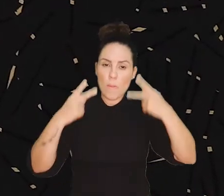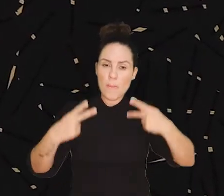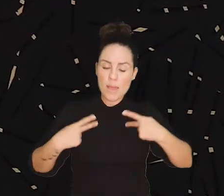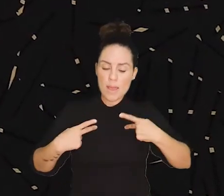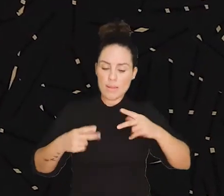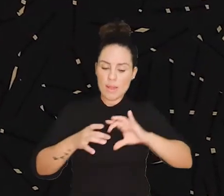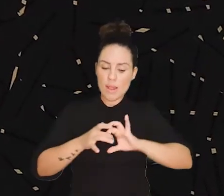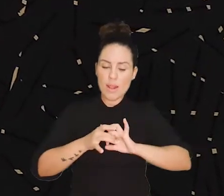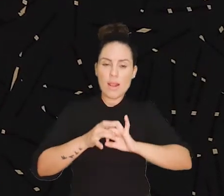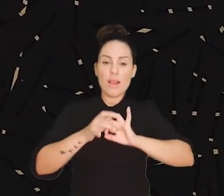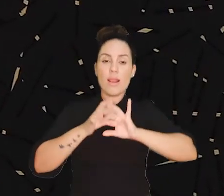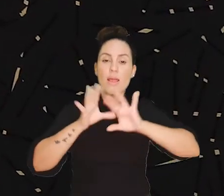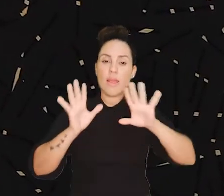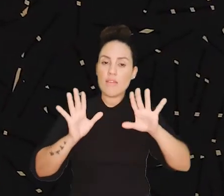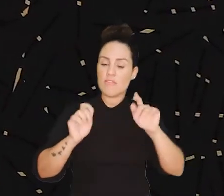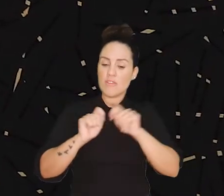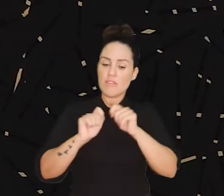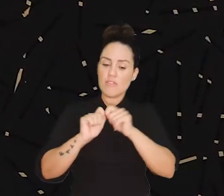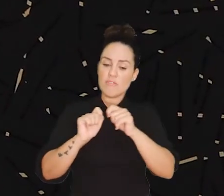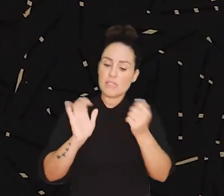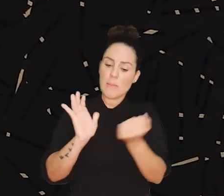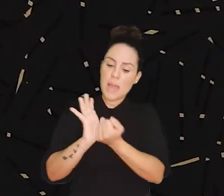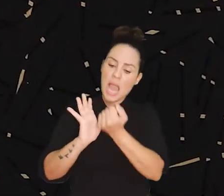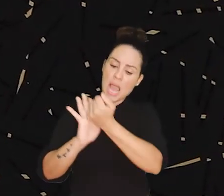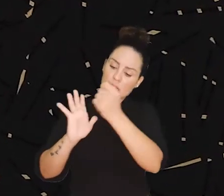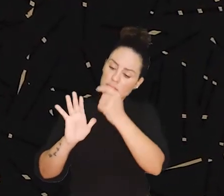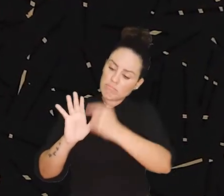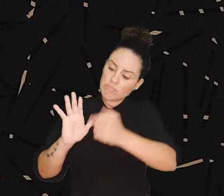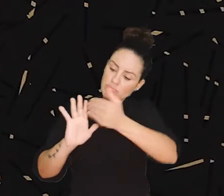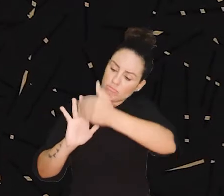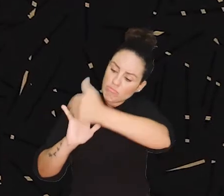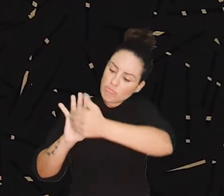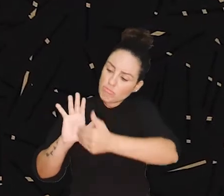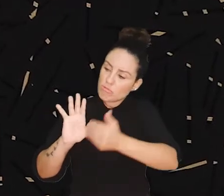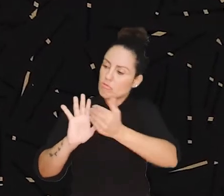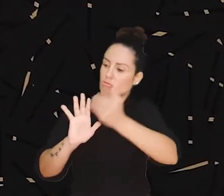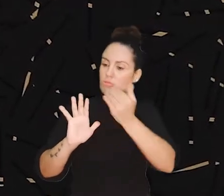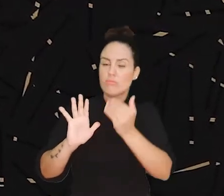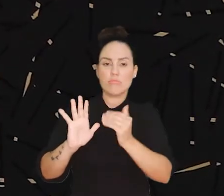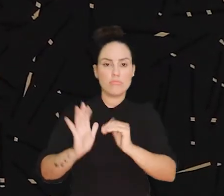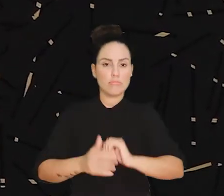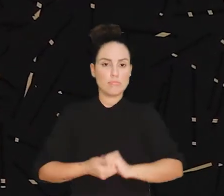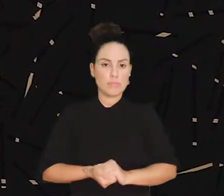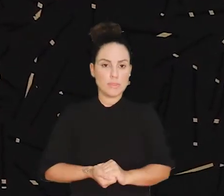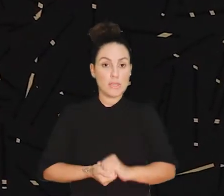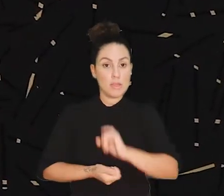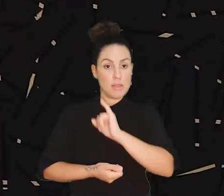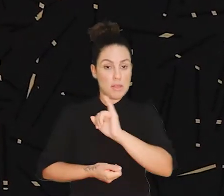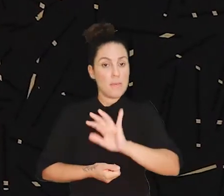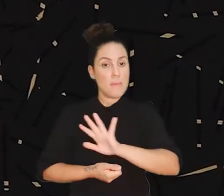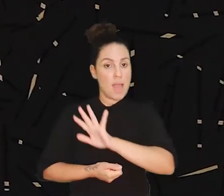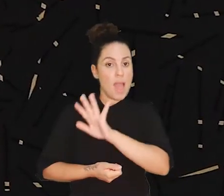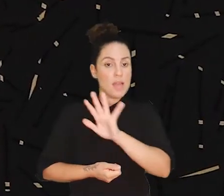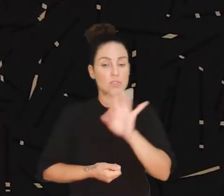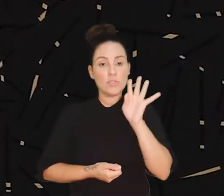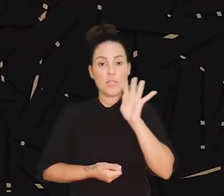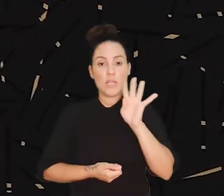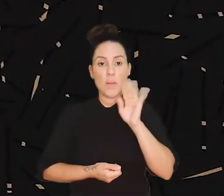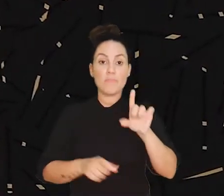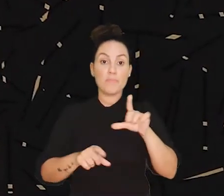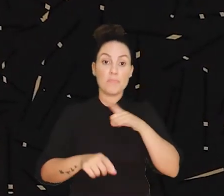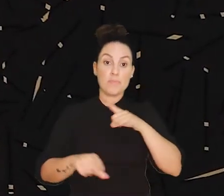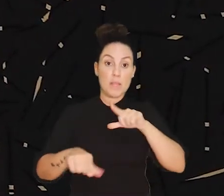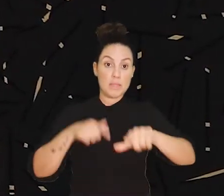nas suas matrizes, mas uma dimensão também muito humana, espontânea e dedicada ao acaso, que faz surgir